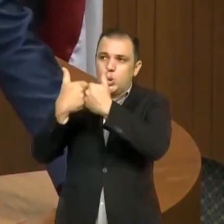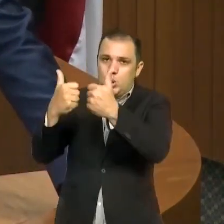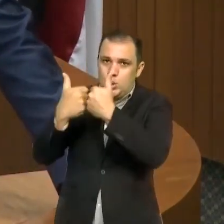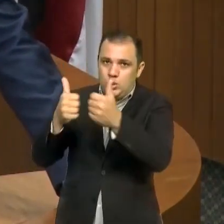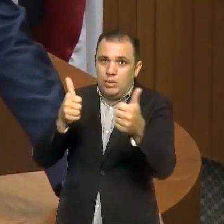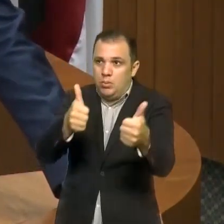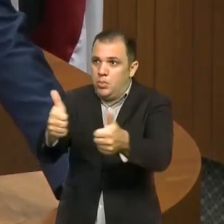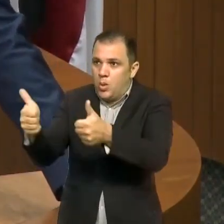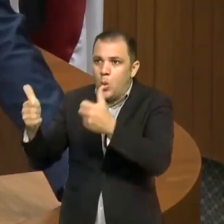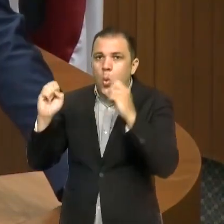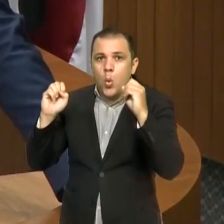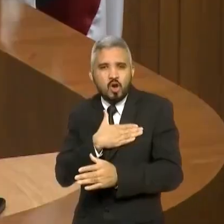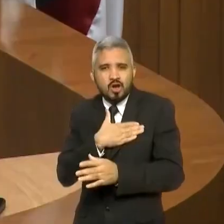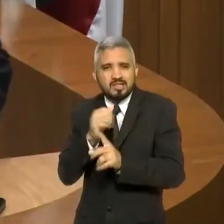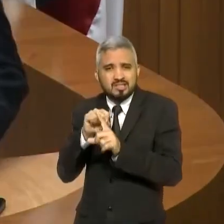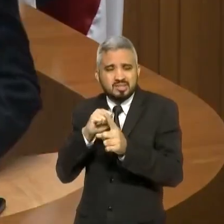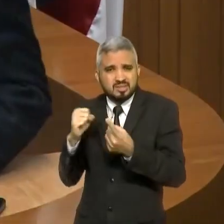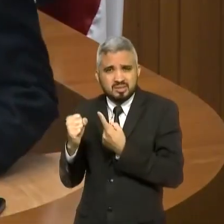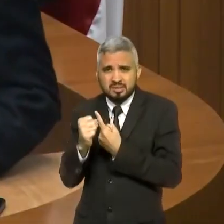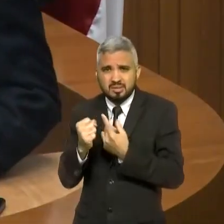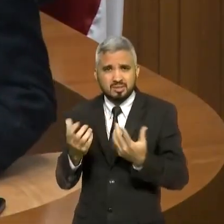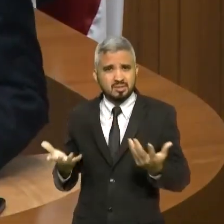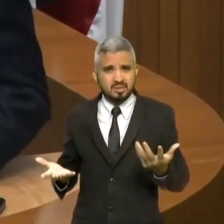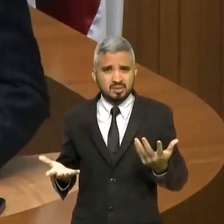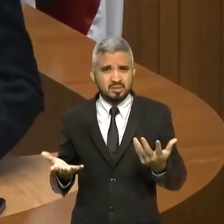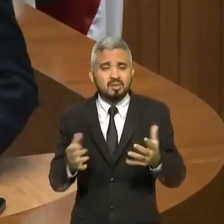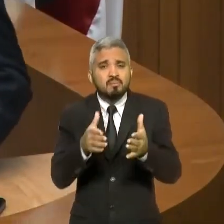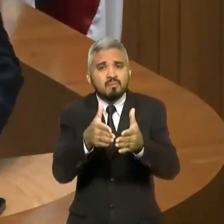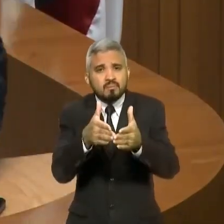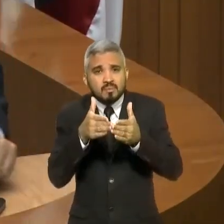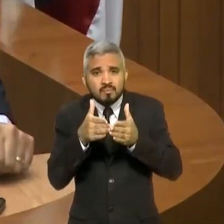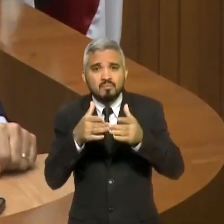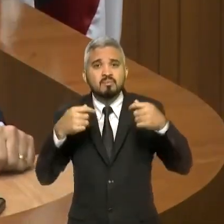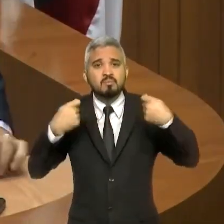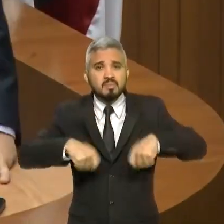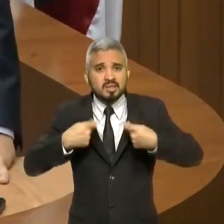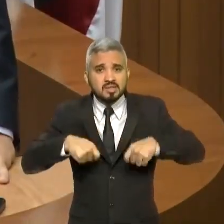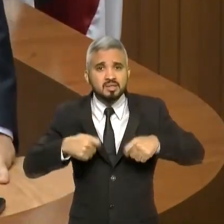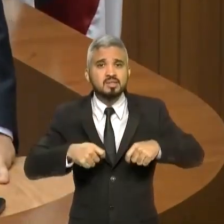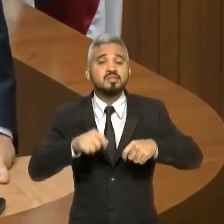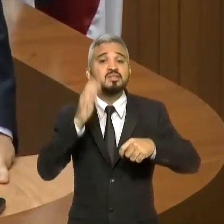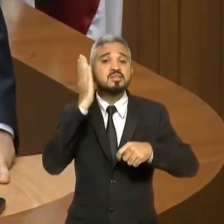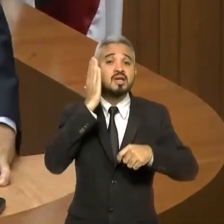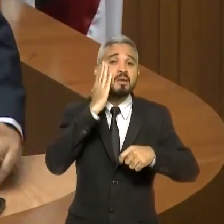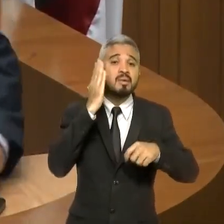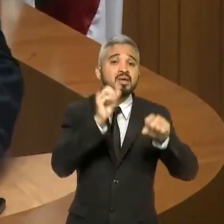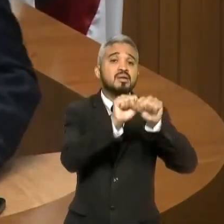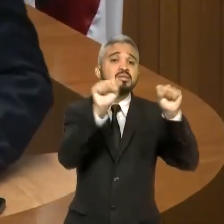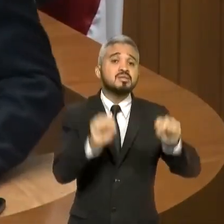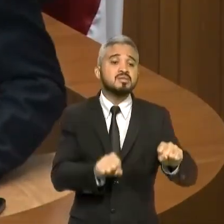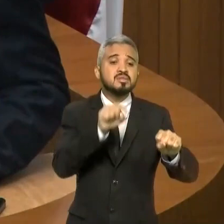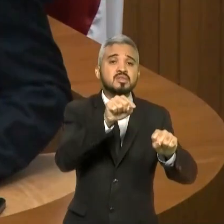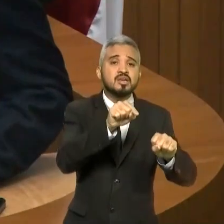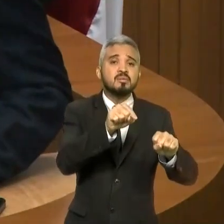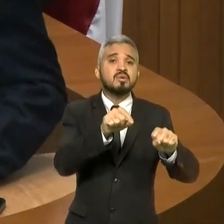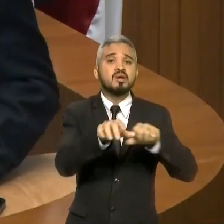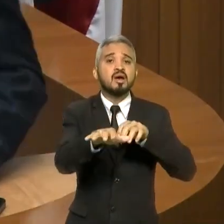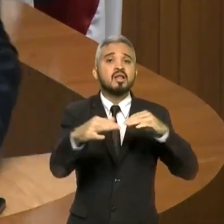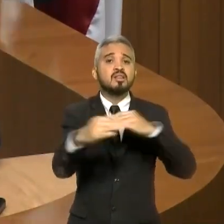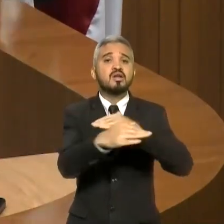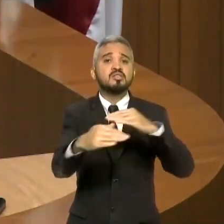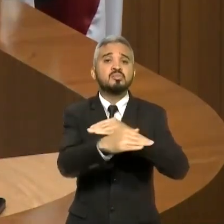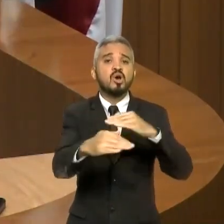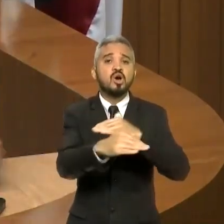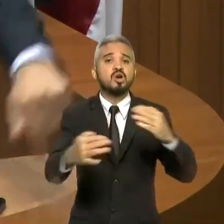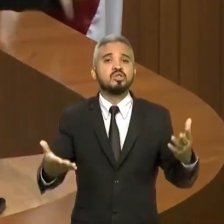um serviço decente. Abra a caixa preta de transporte, prefeito Braide. Diga de onde saem esses